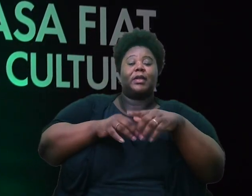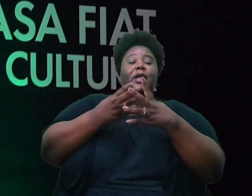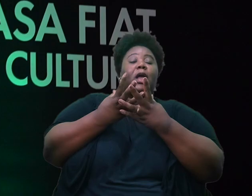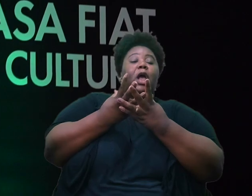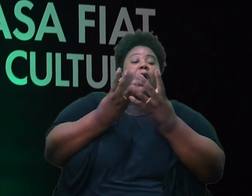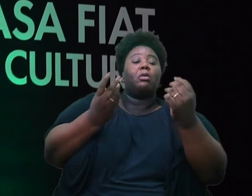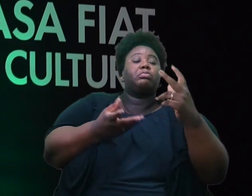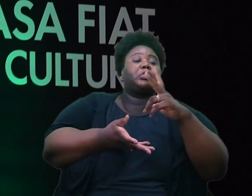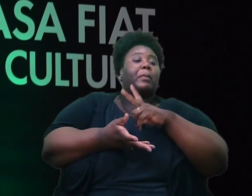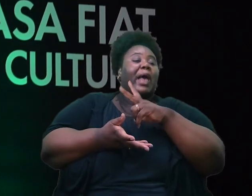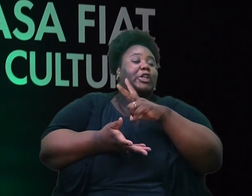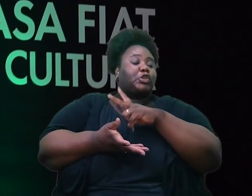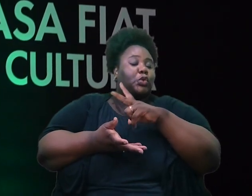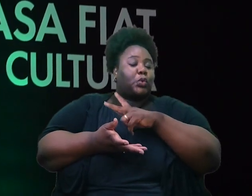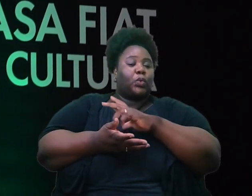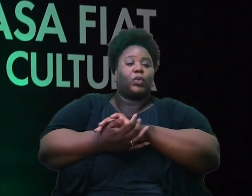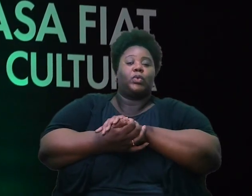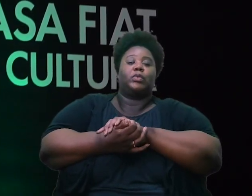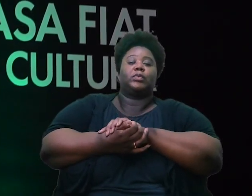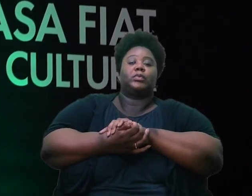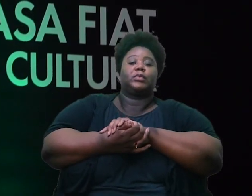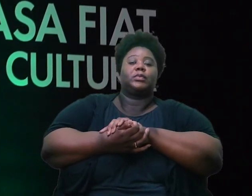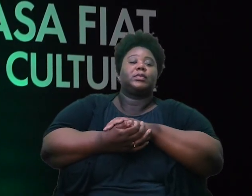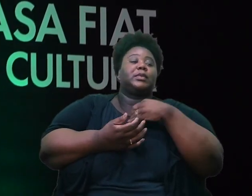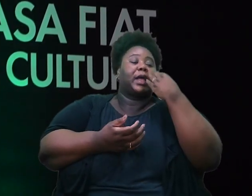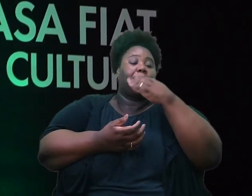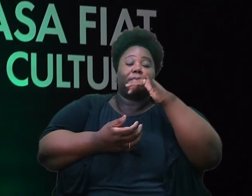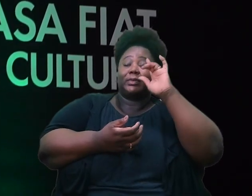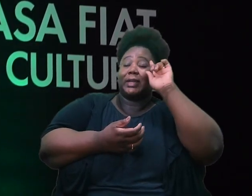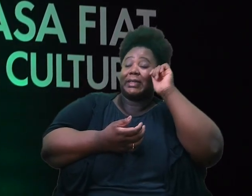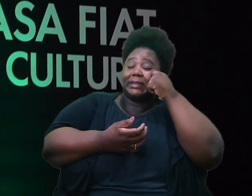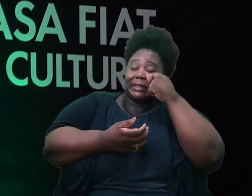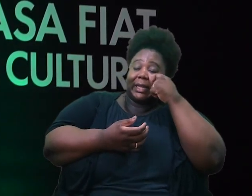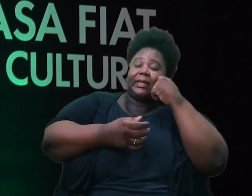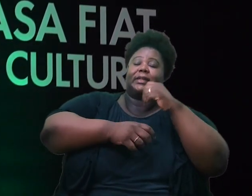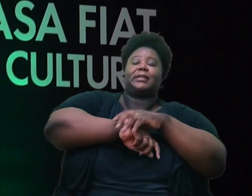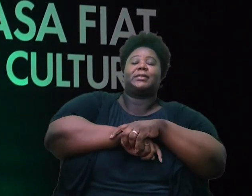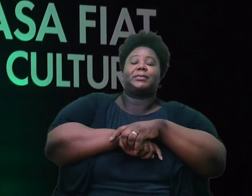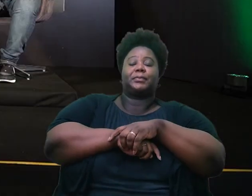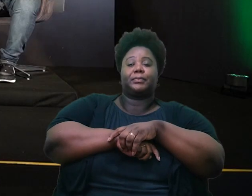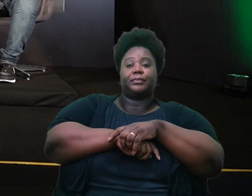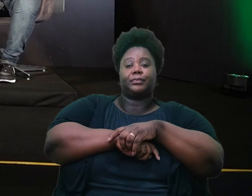muito particular da musicalidade negra, que não cabe na pauta.